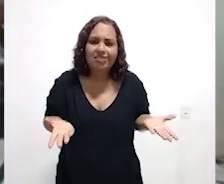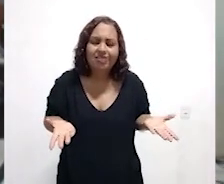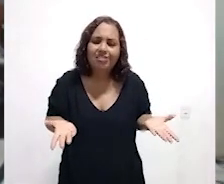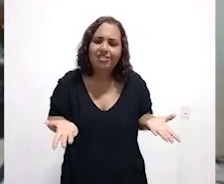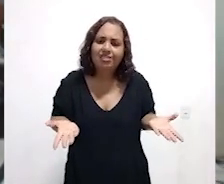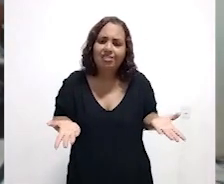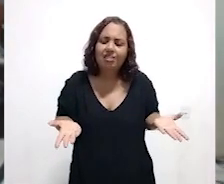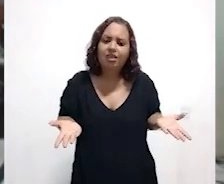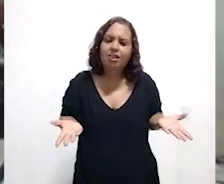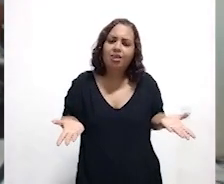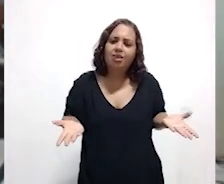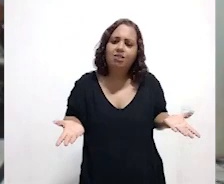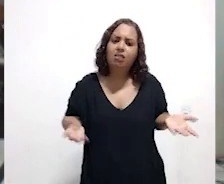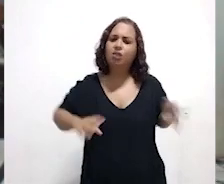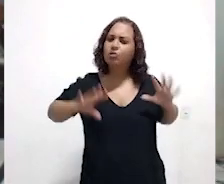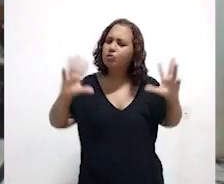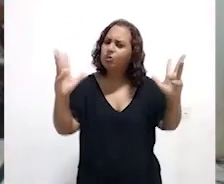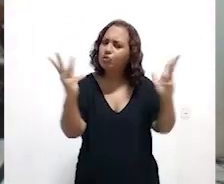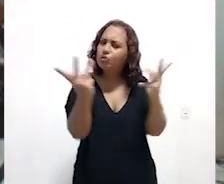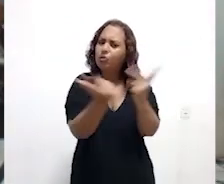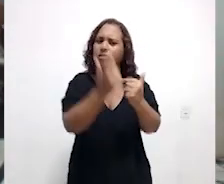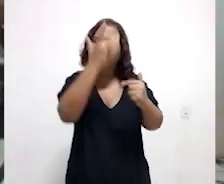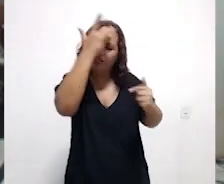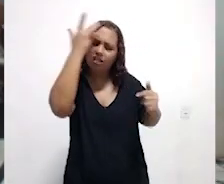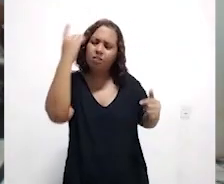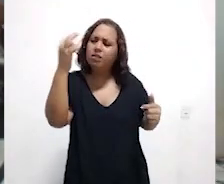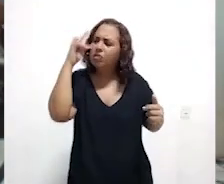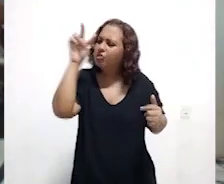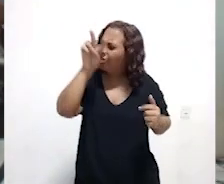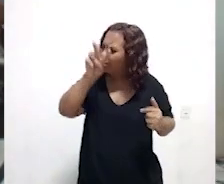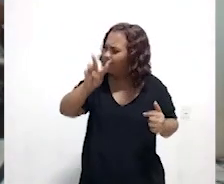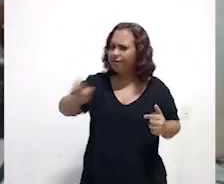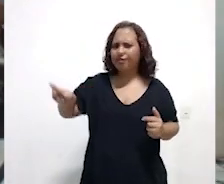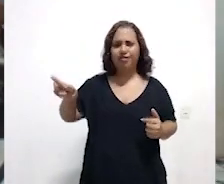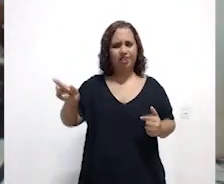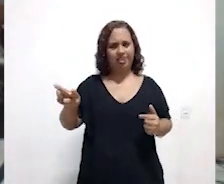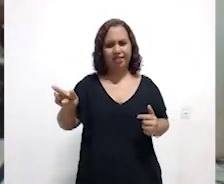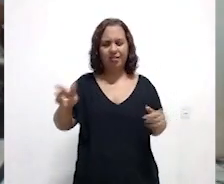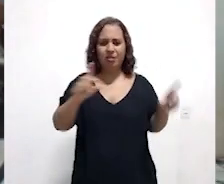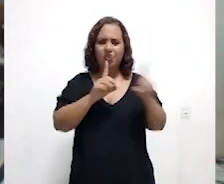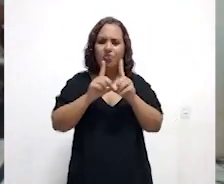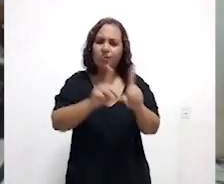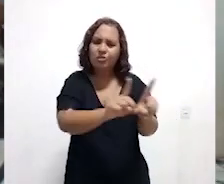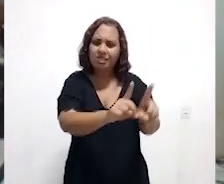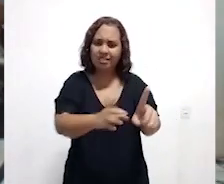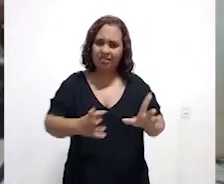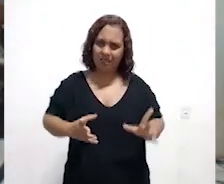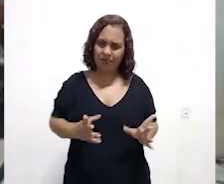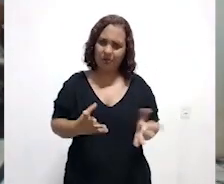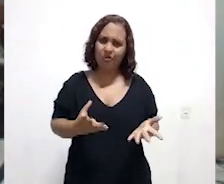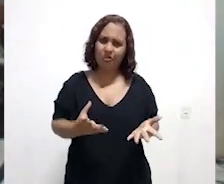com todos aqueles que presenciaram os discípulos